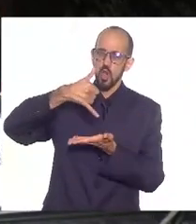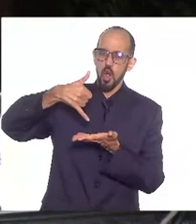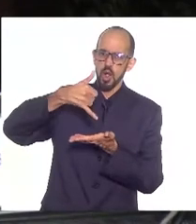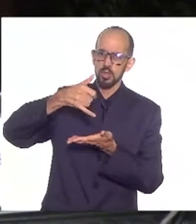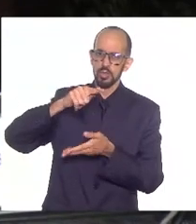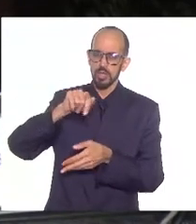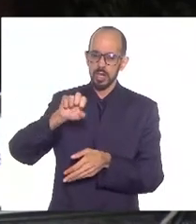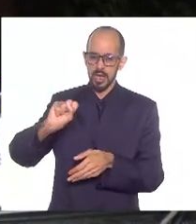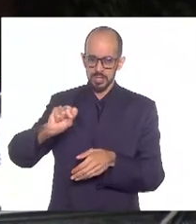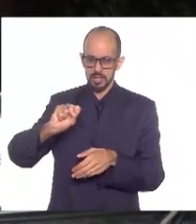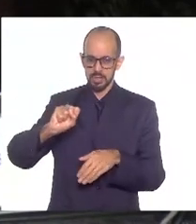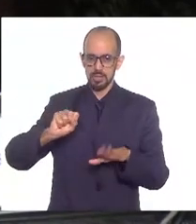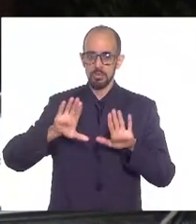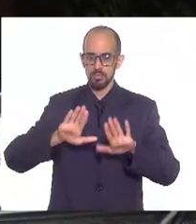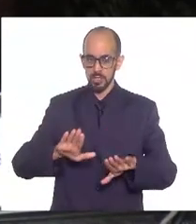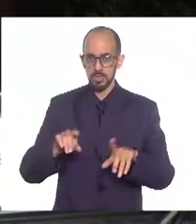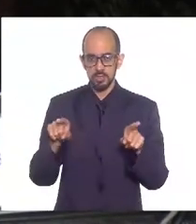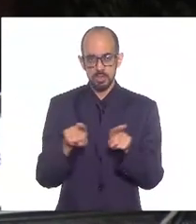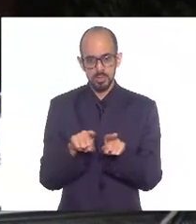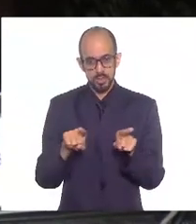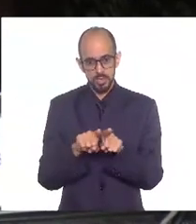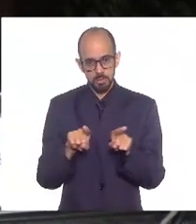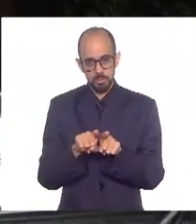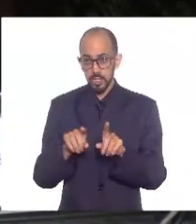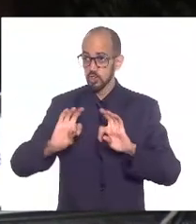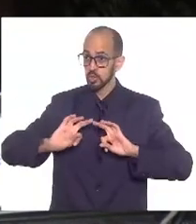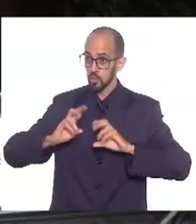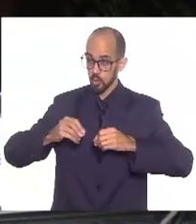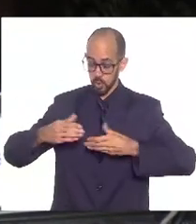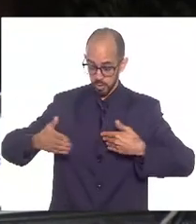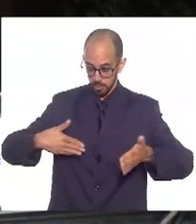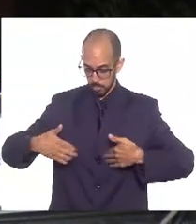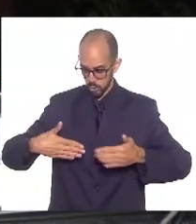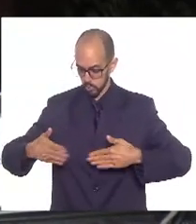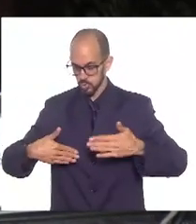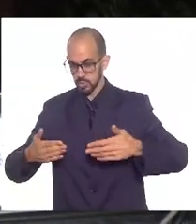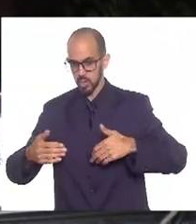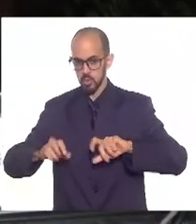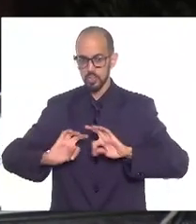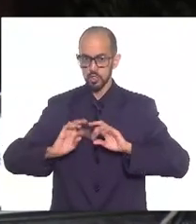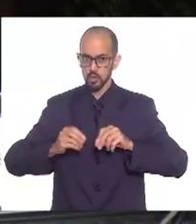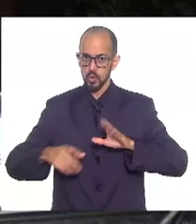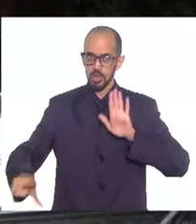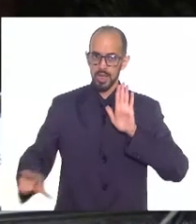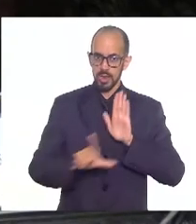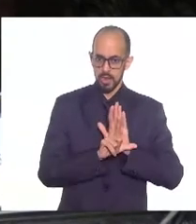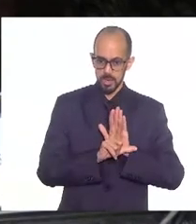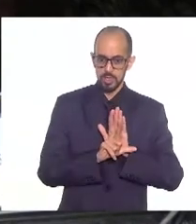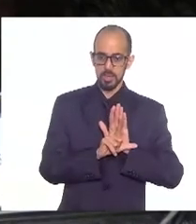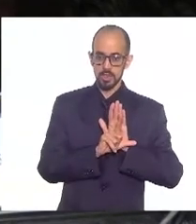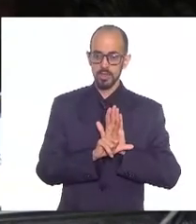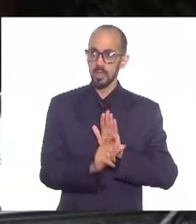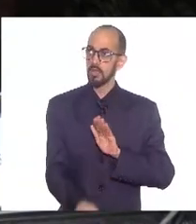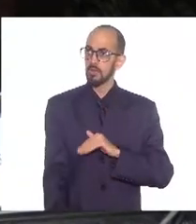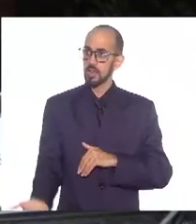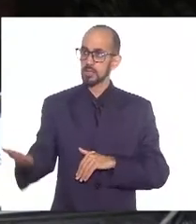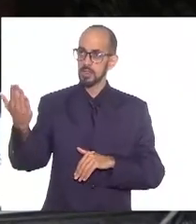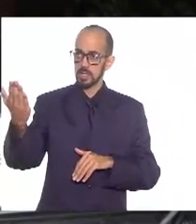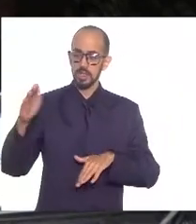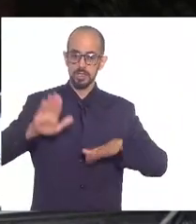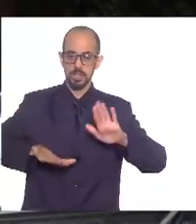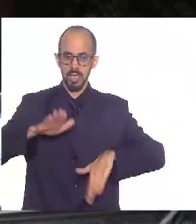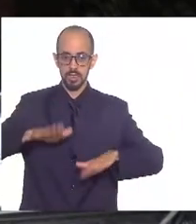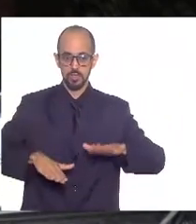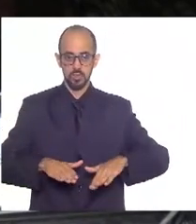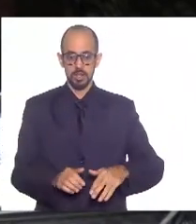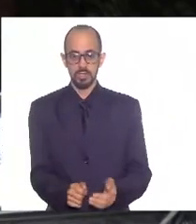royalties, mas de toda a sua produção, de toda a legislação, Vossa Excelência, que às vezes